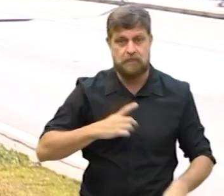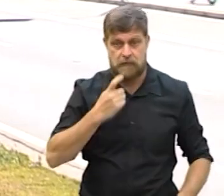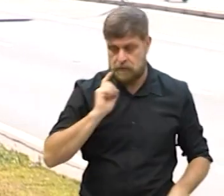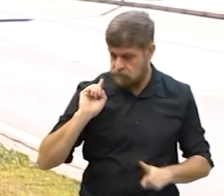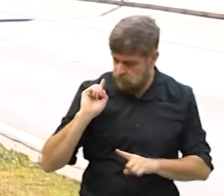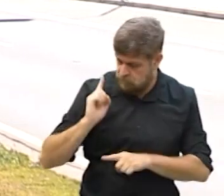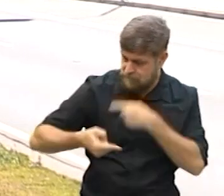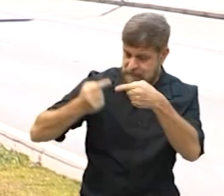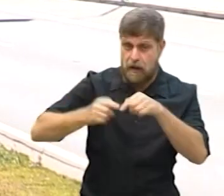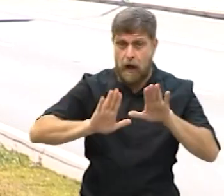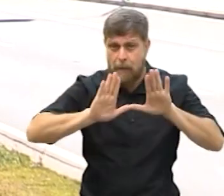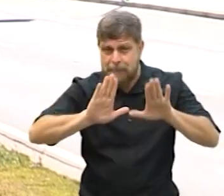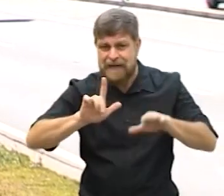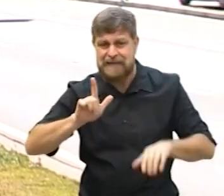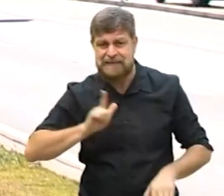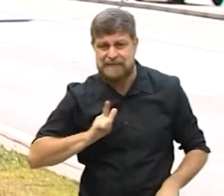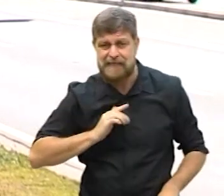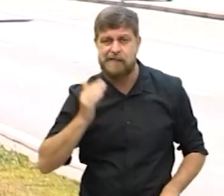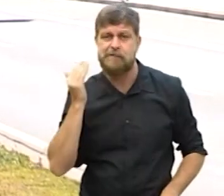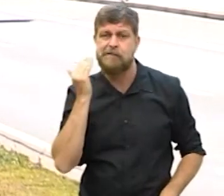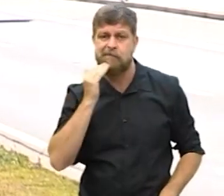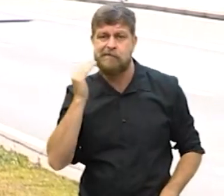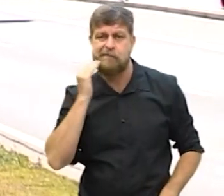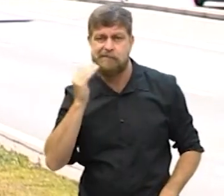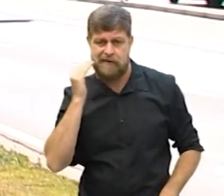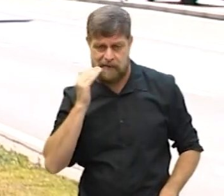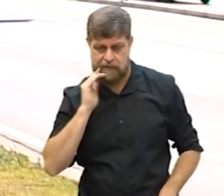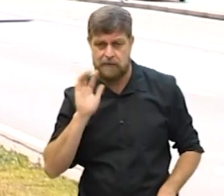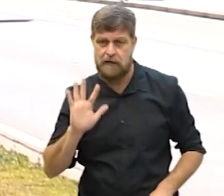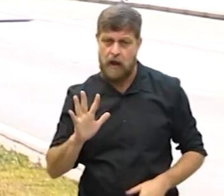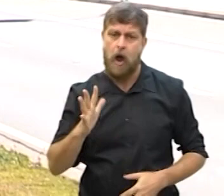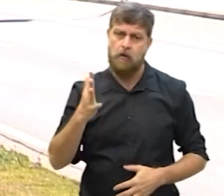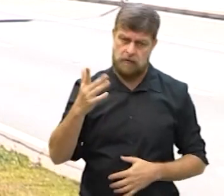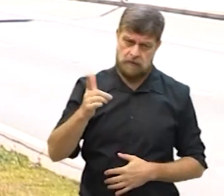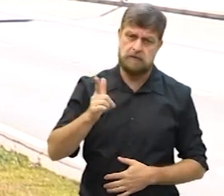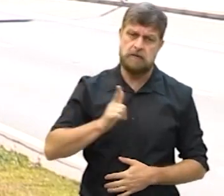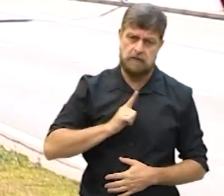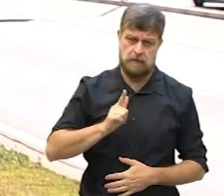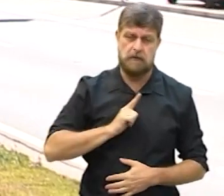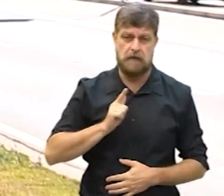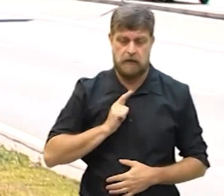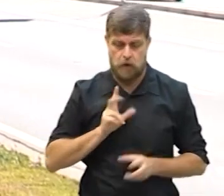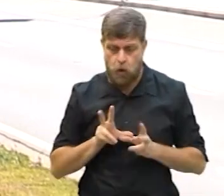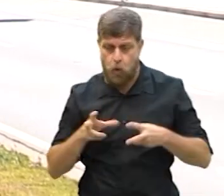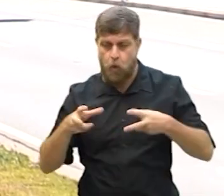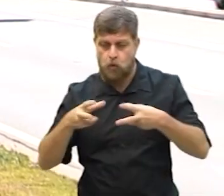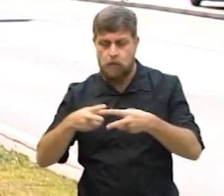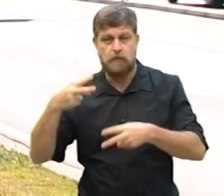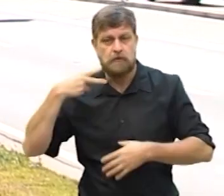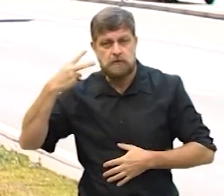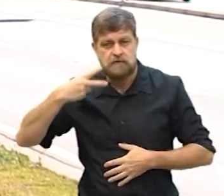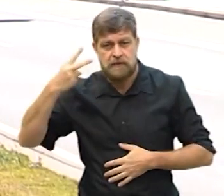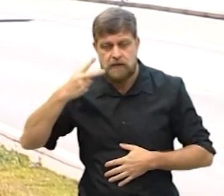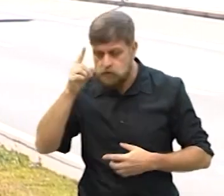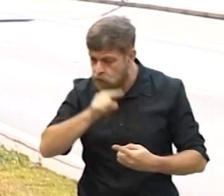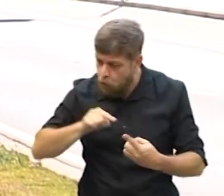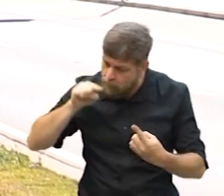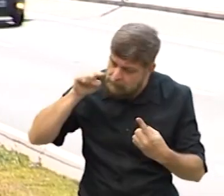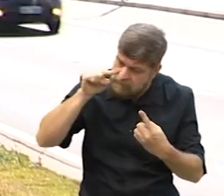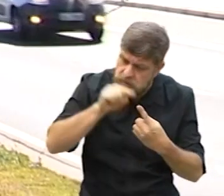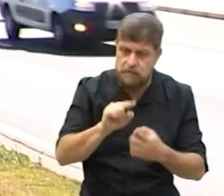para contribuir com a cidade de Campinas, mas deixaram algumas falhas no meio do caminho. Que a